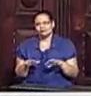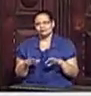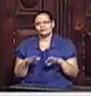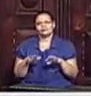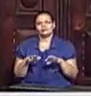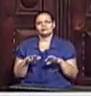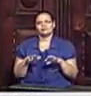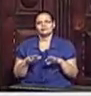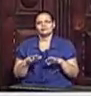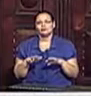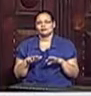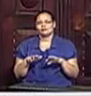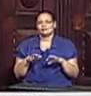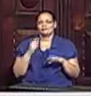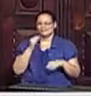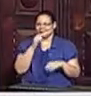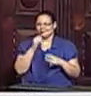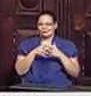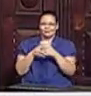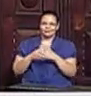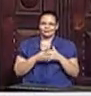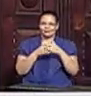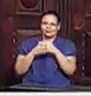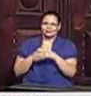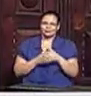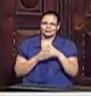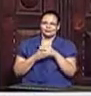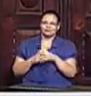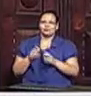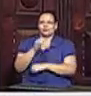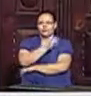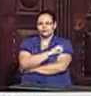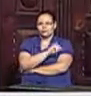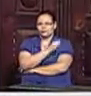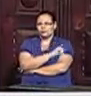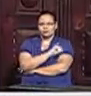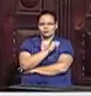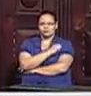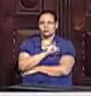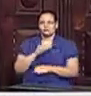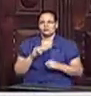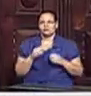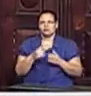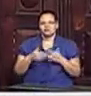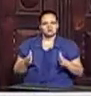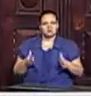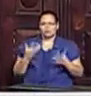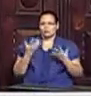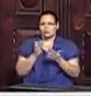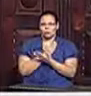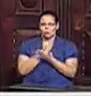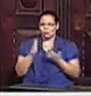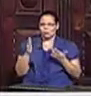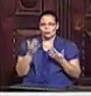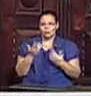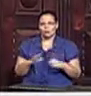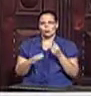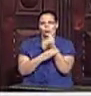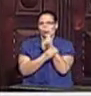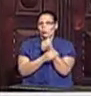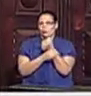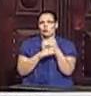a segurar cargas no Rio de Janeiro. E alguns produtos ninguém aceita fazer o seguro pelo risco de